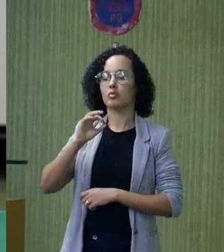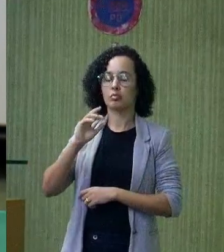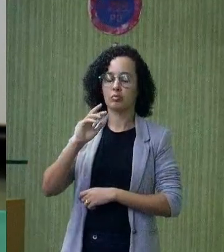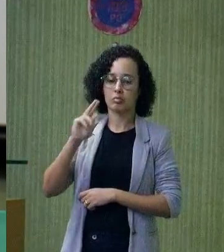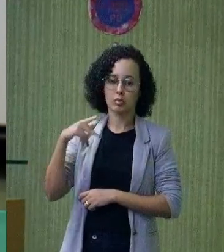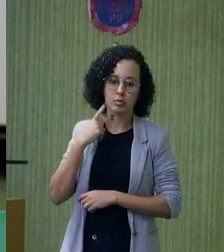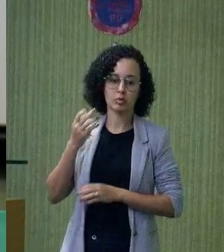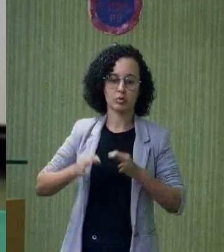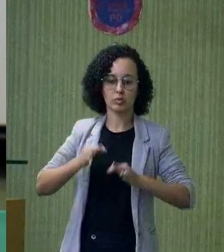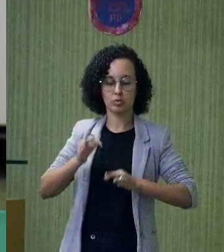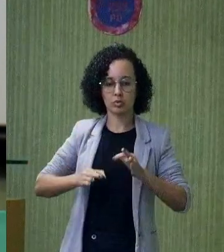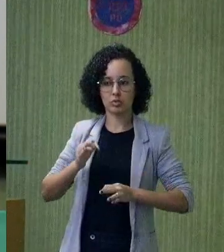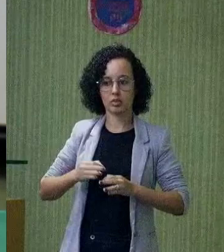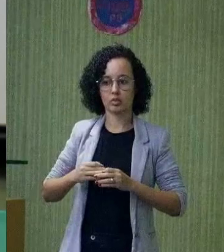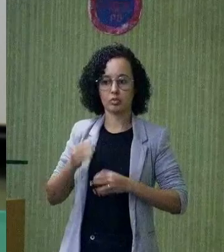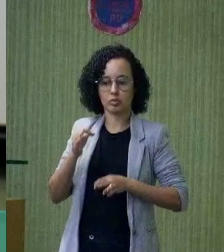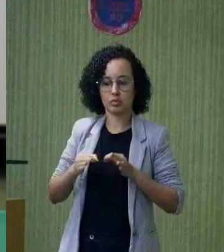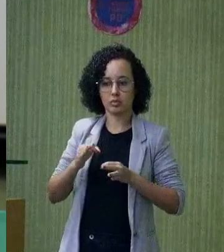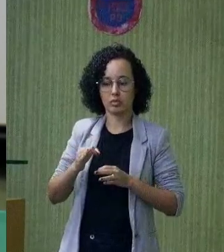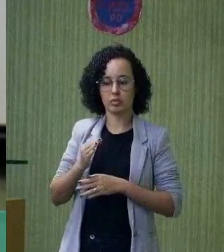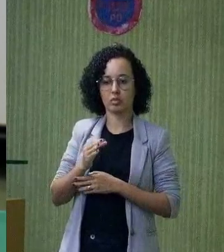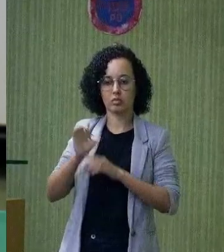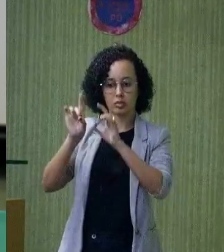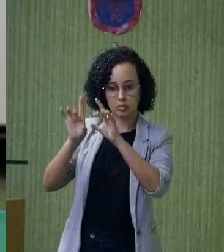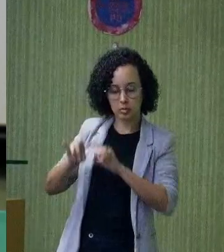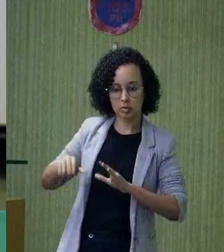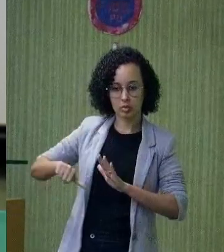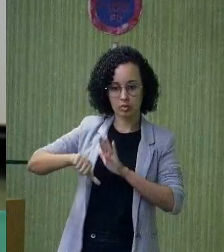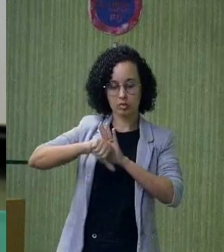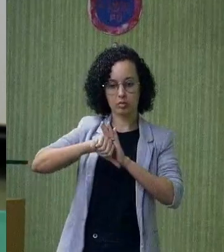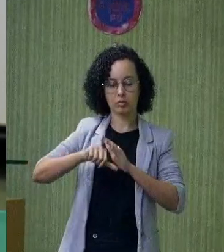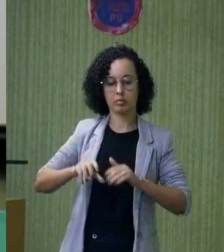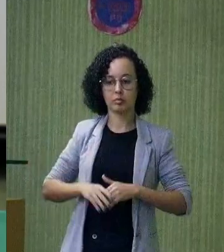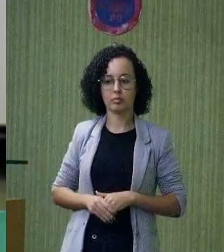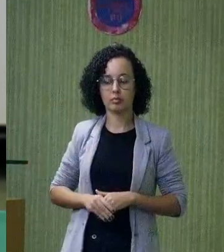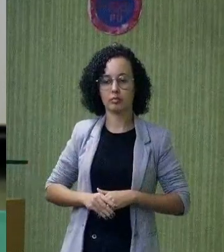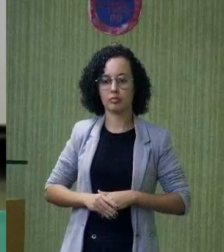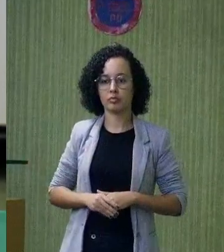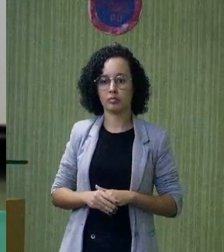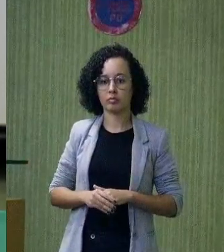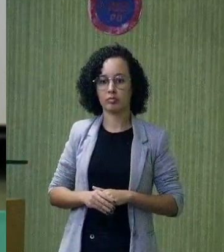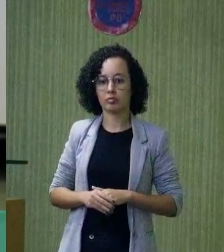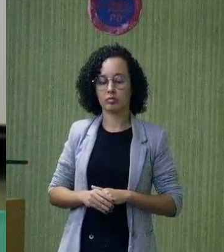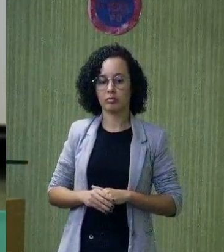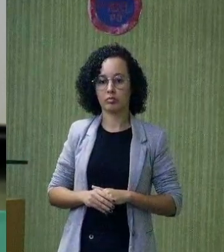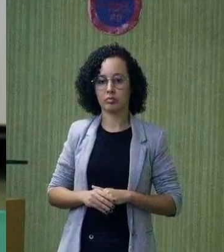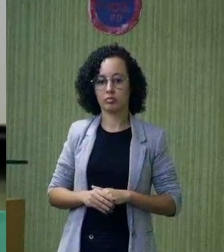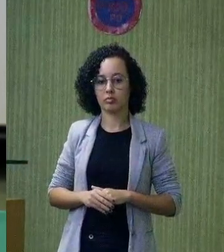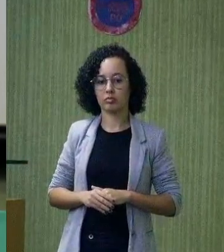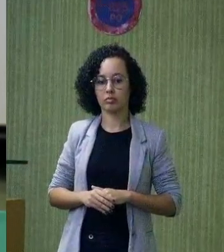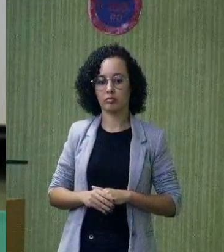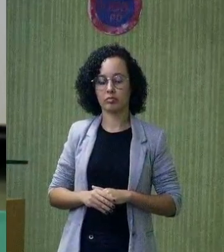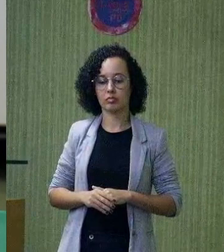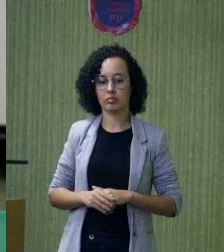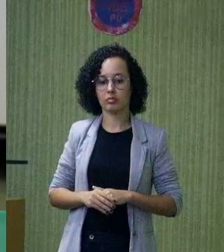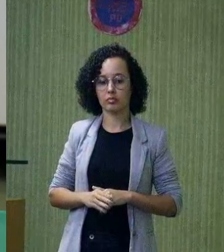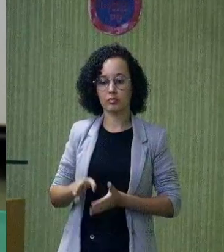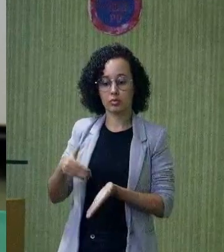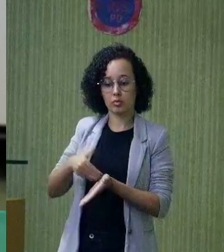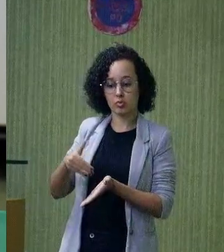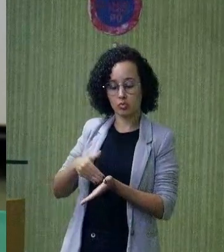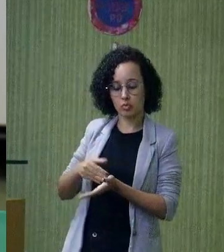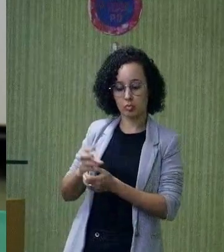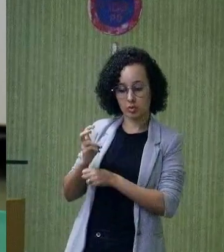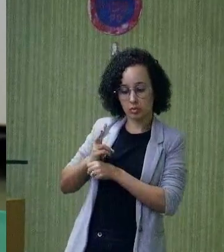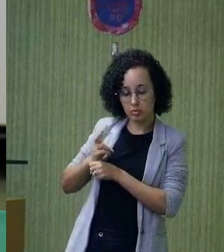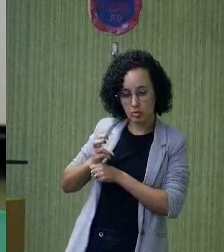com atribuições no Juizado Especial Criminal e execuções e execução criminal sendo nos últimos 5 anos